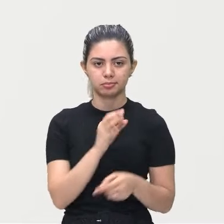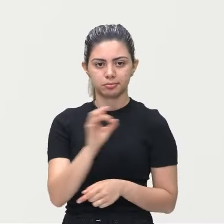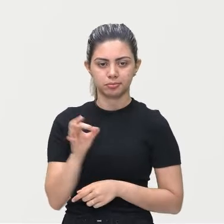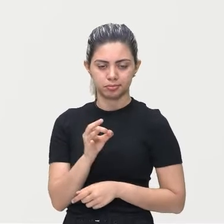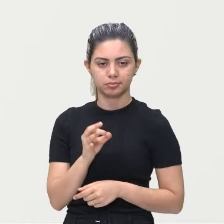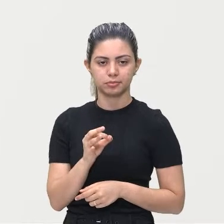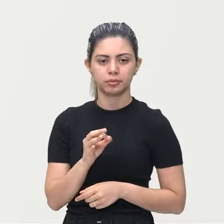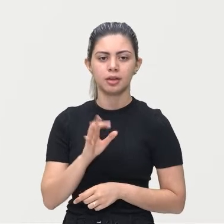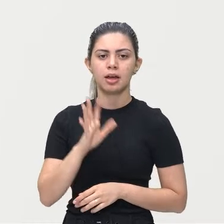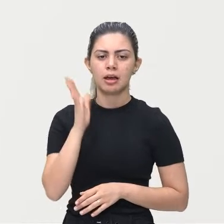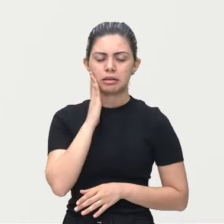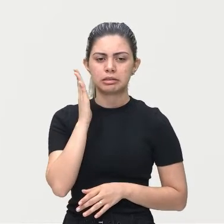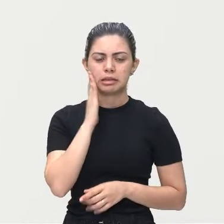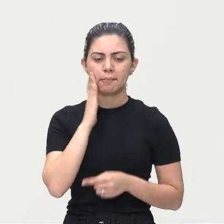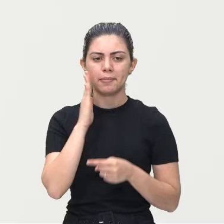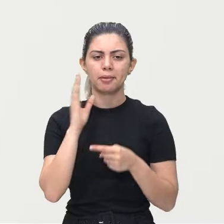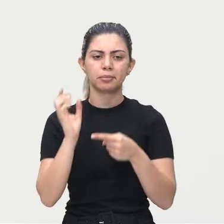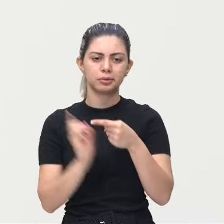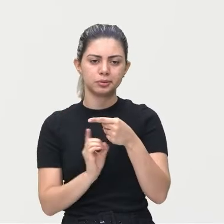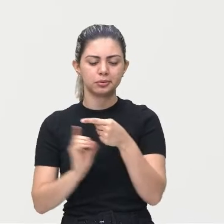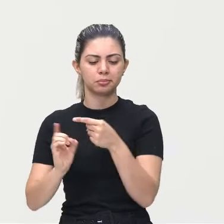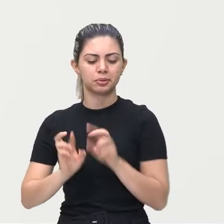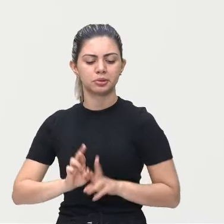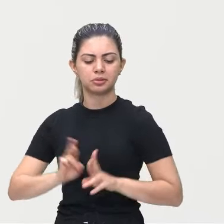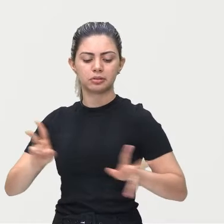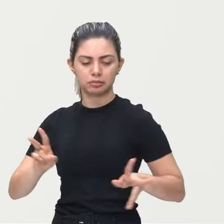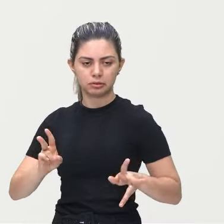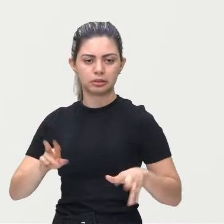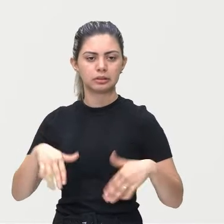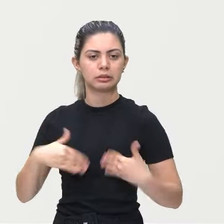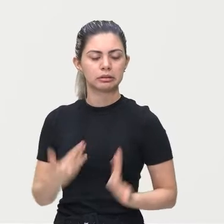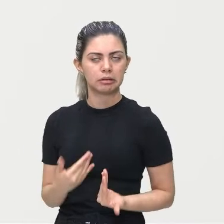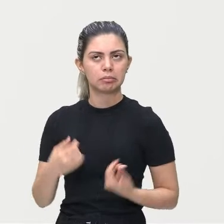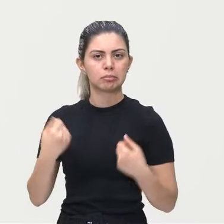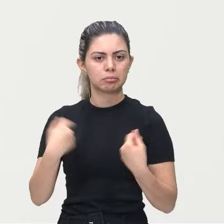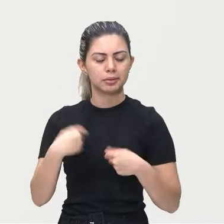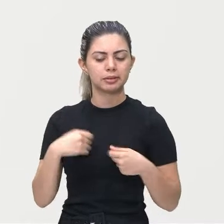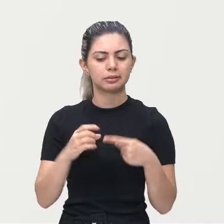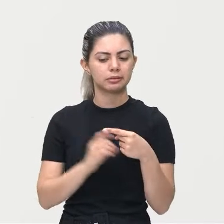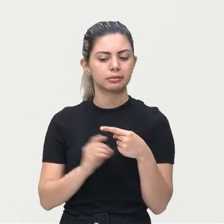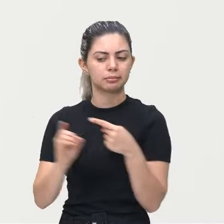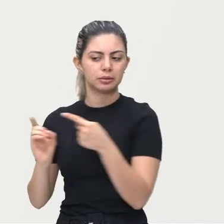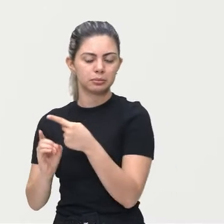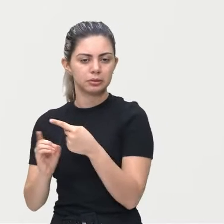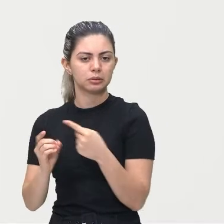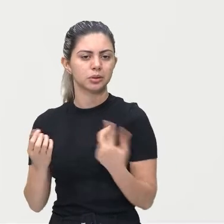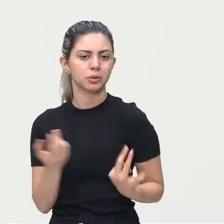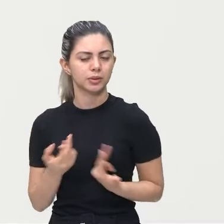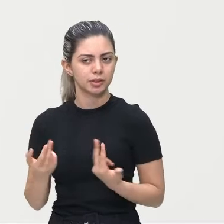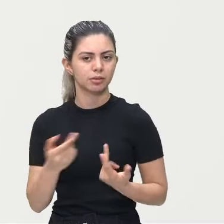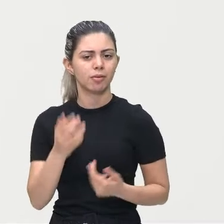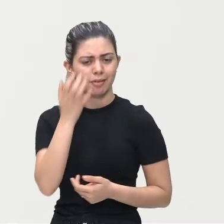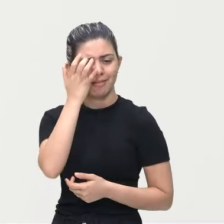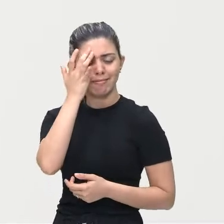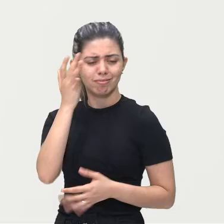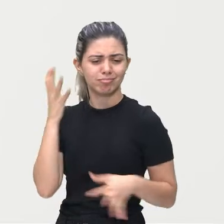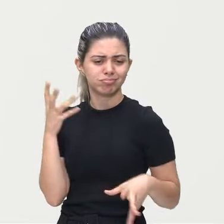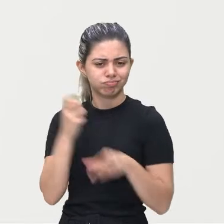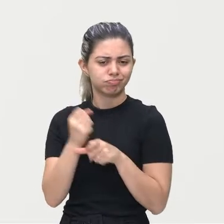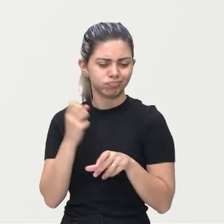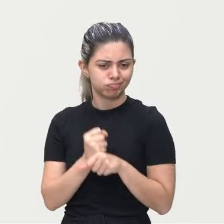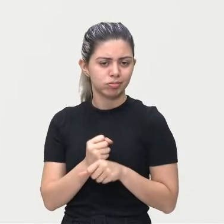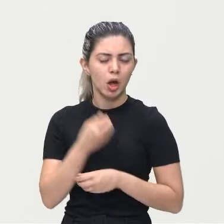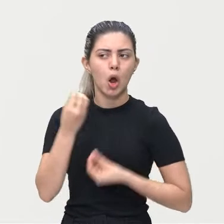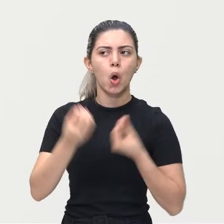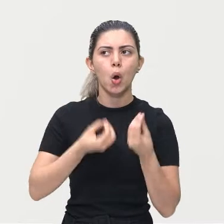denominadores são diferentes, ok? Temos que ter denominadores iguais para facilitar, né, a nossa vida, para nós estarmos